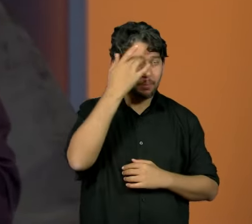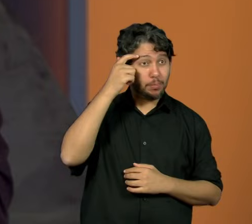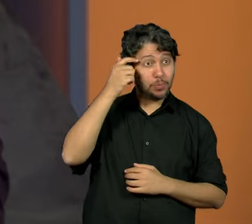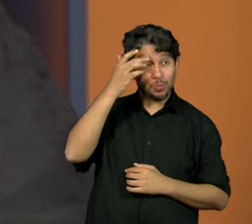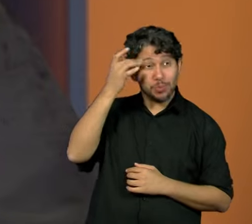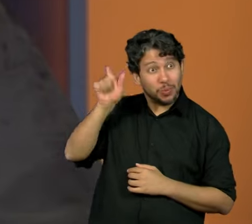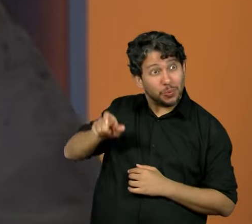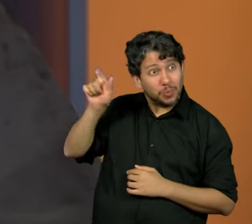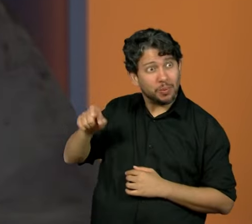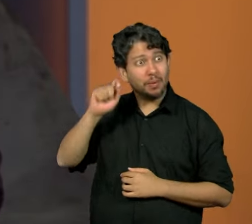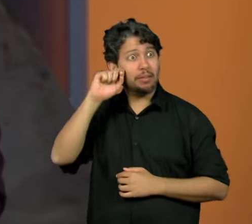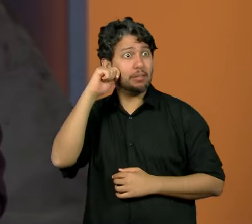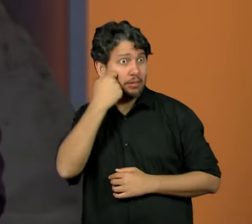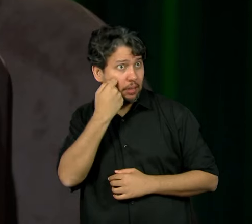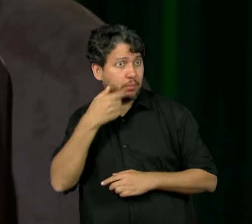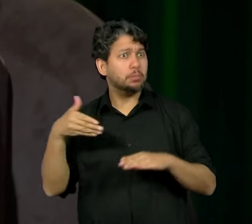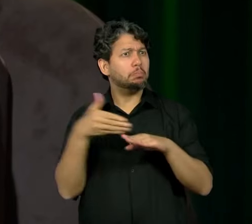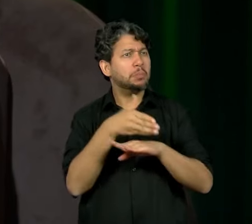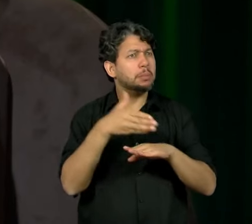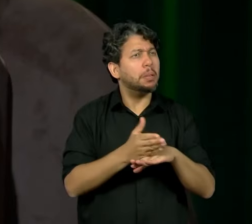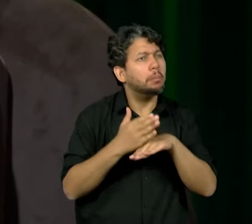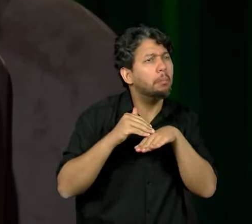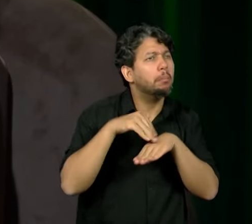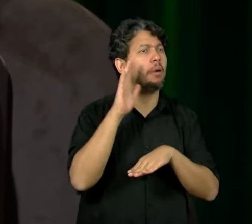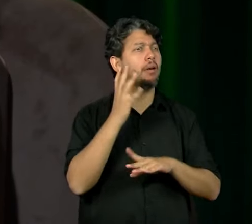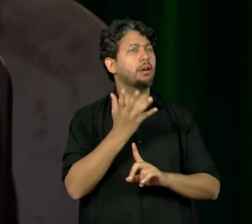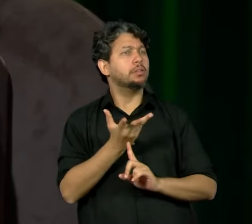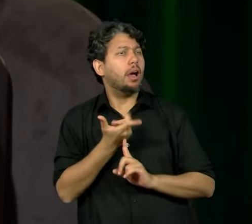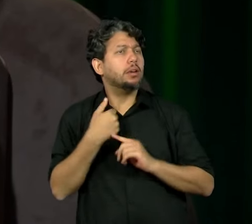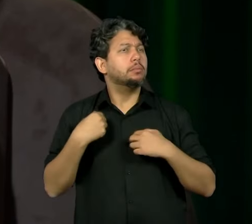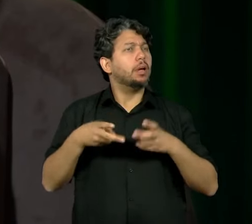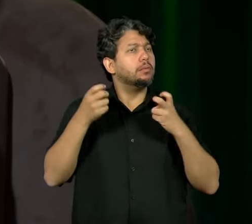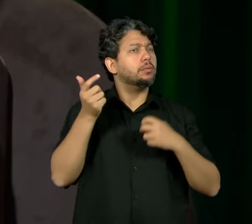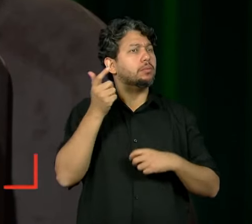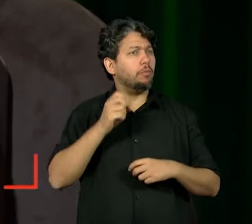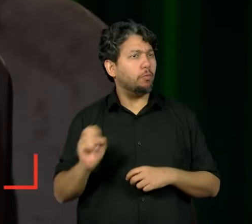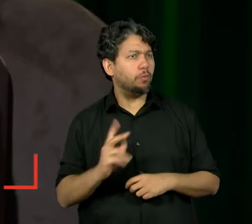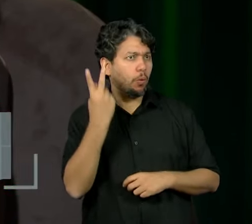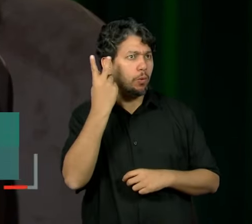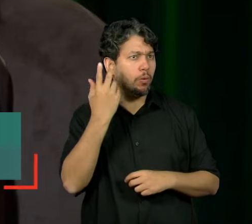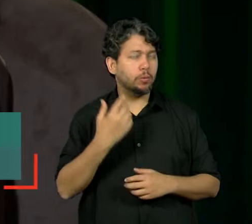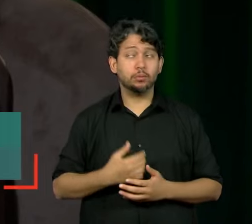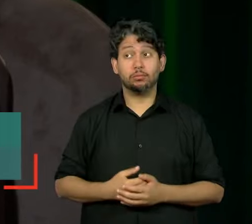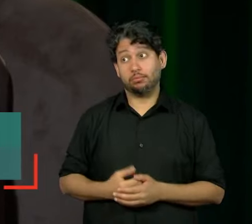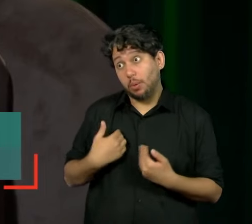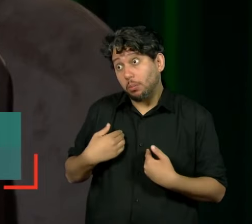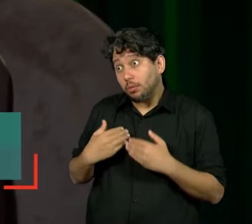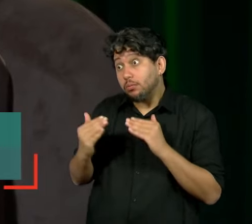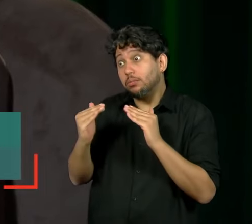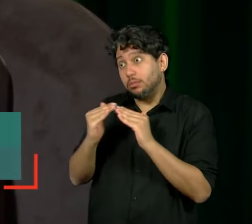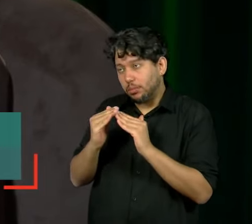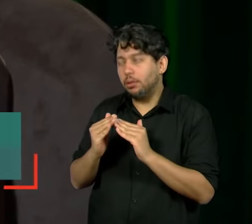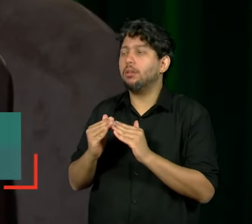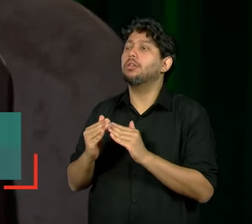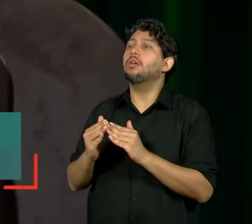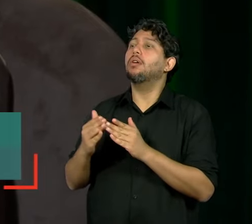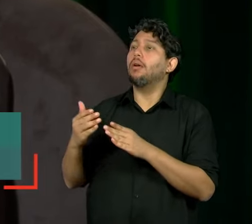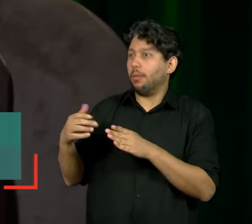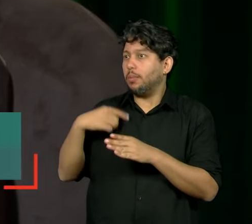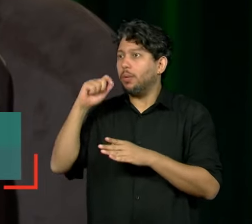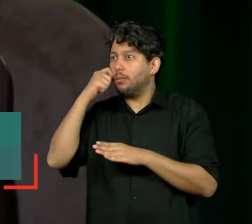mais espaço e valor? Eu penso que ganham mais espaço, principalmente a partir do momento em que a gente tem uma